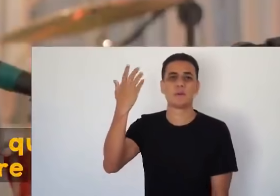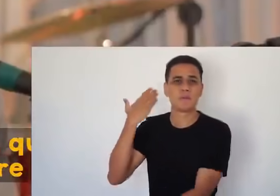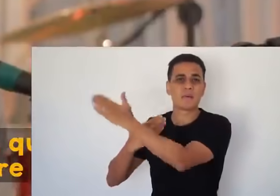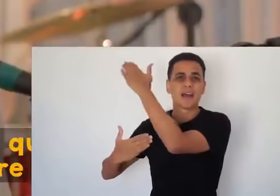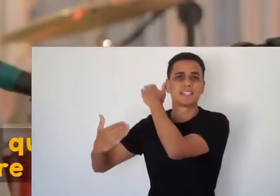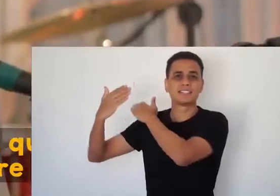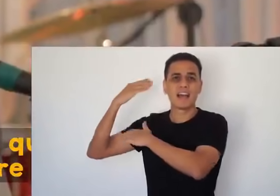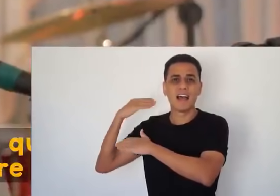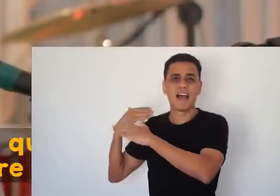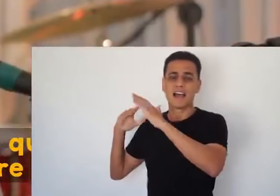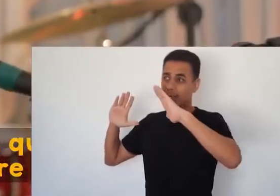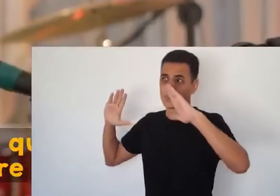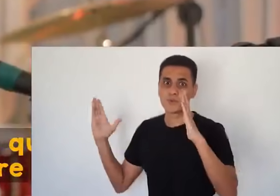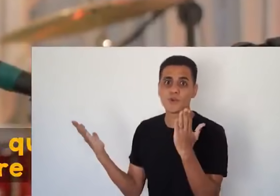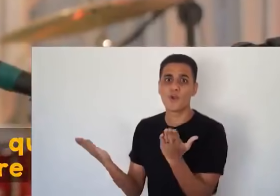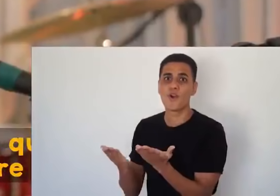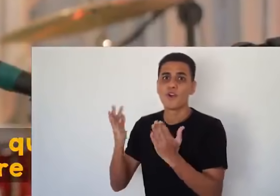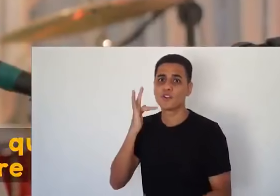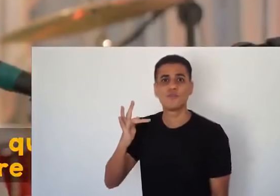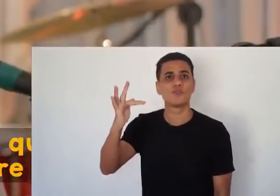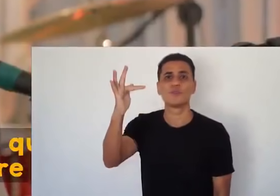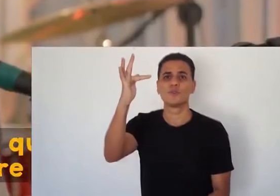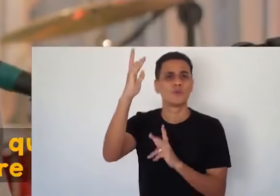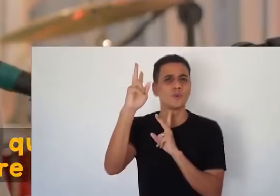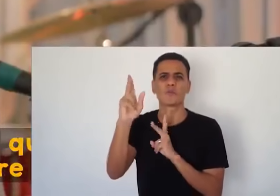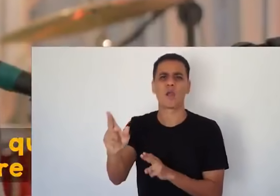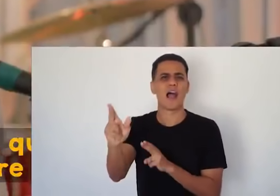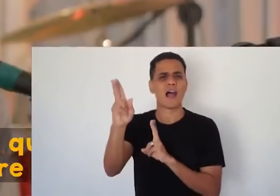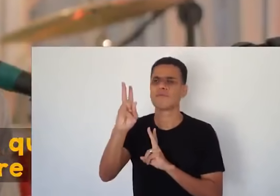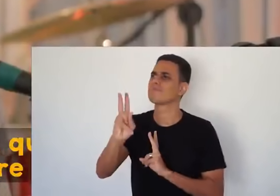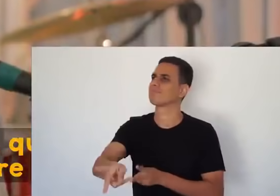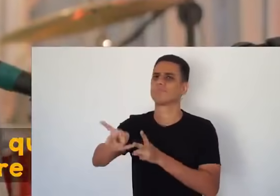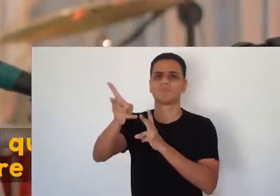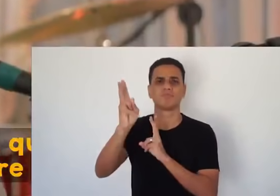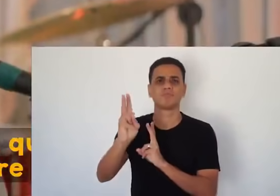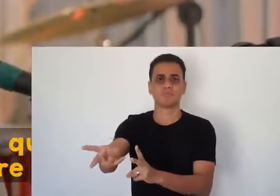O que era, que é e para sempre será.